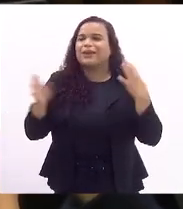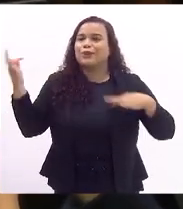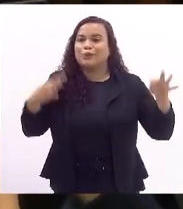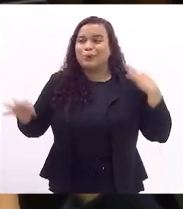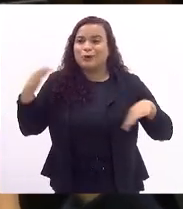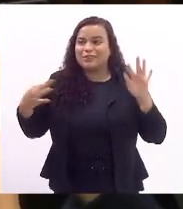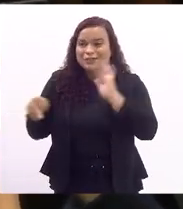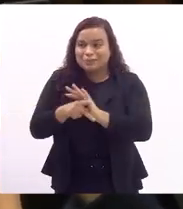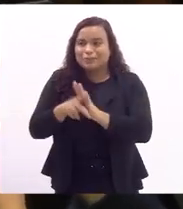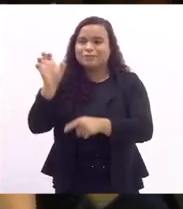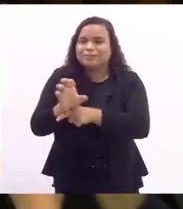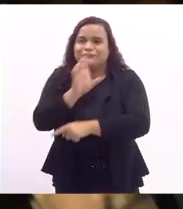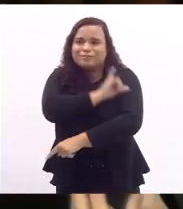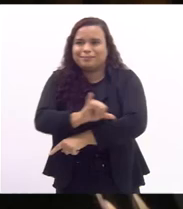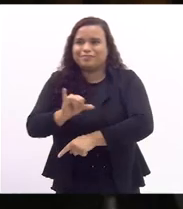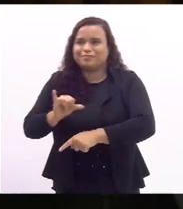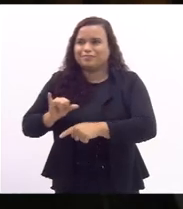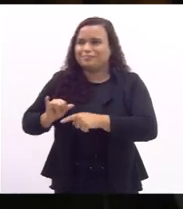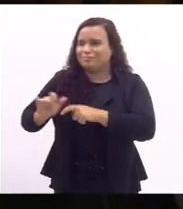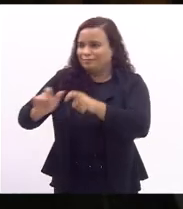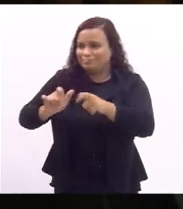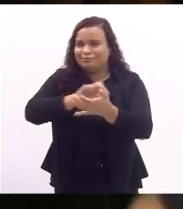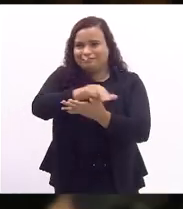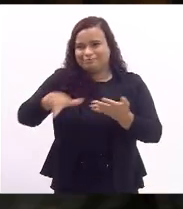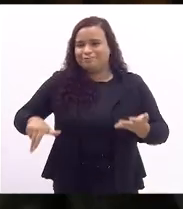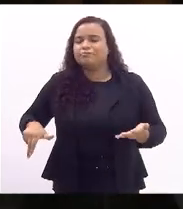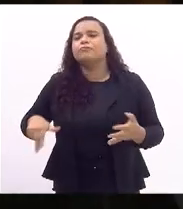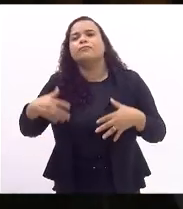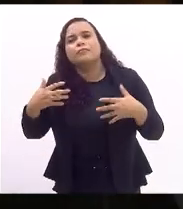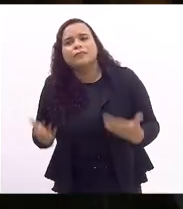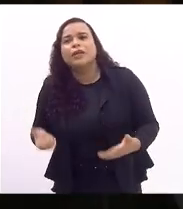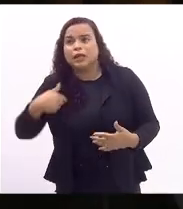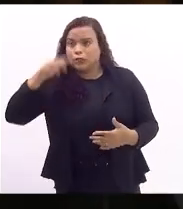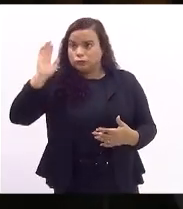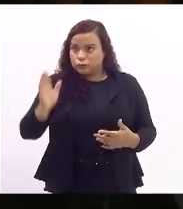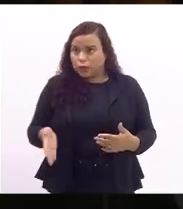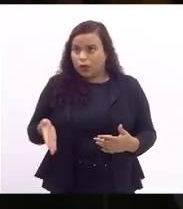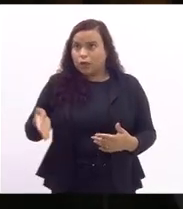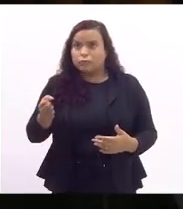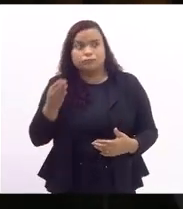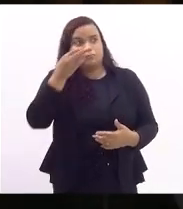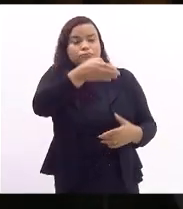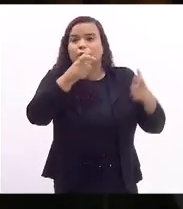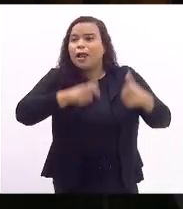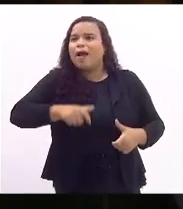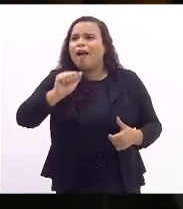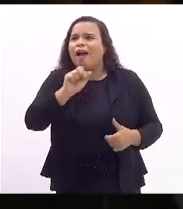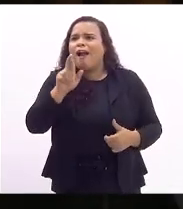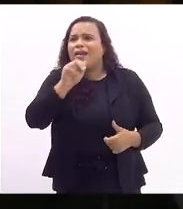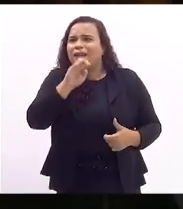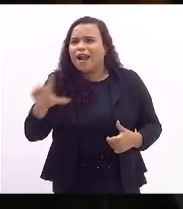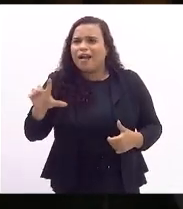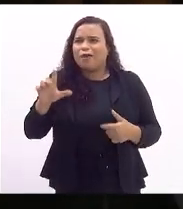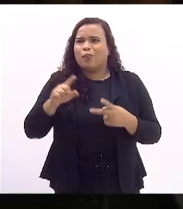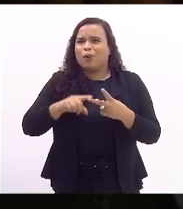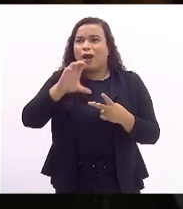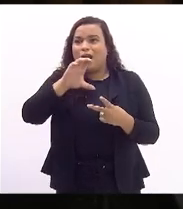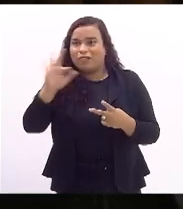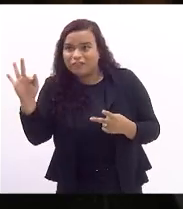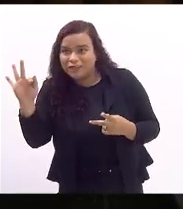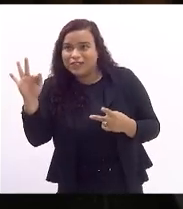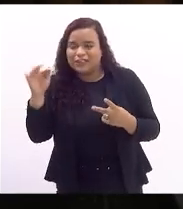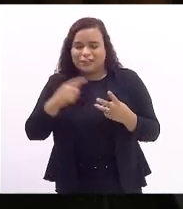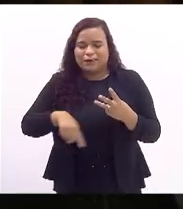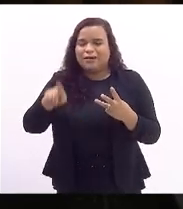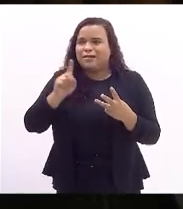Janeiro e dá outras providências eu estive Deputado Adriana Baltazar em Arraial do Cabo Cabo Frio